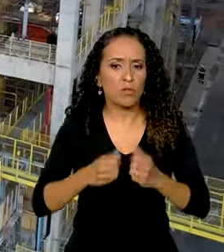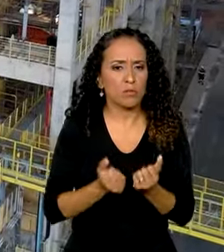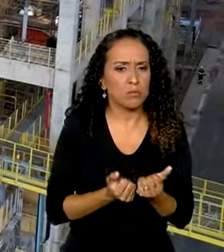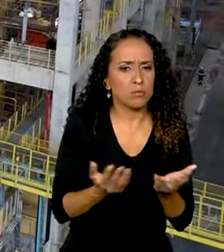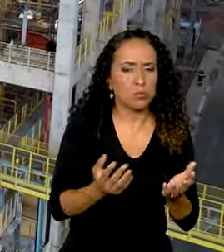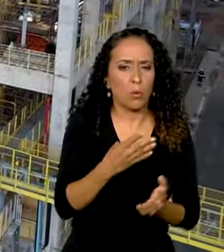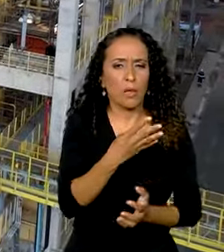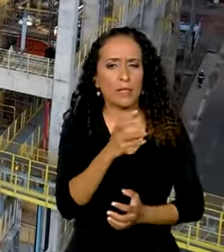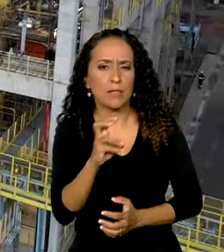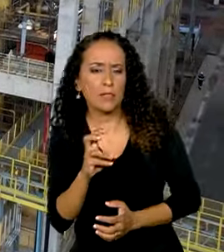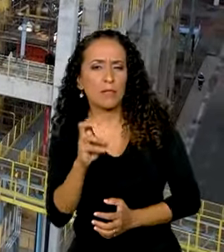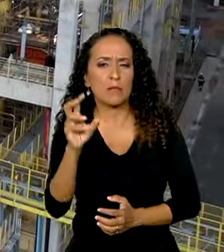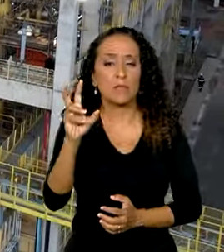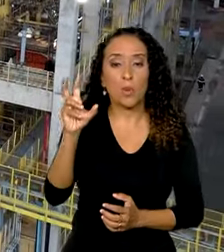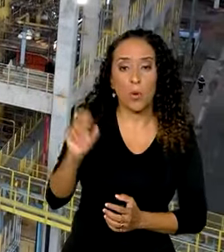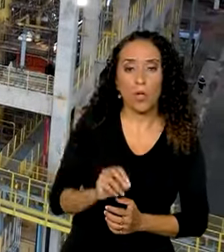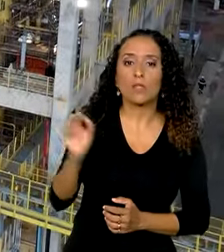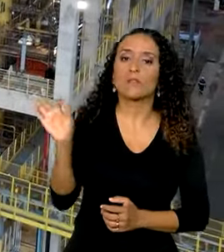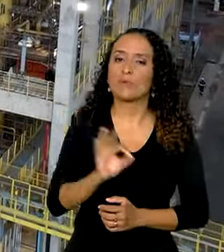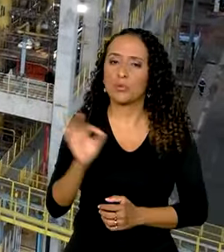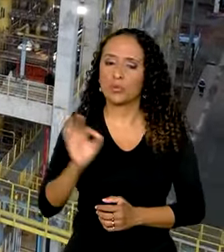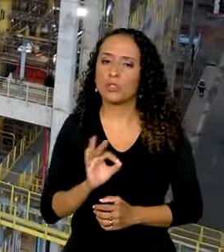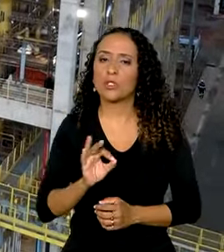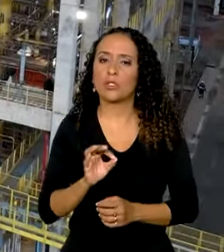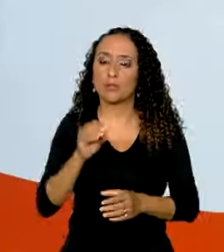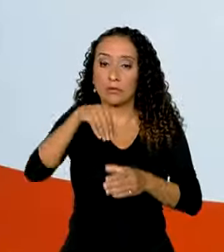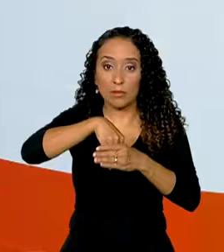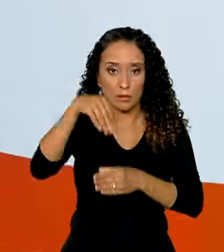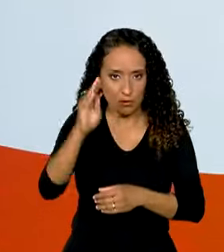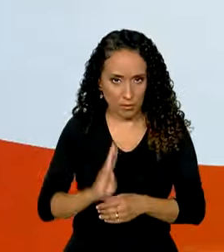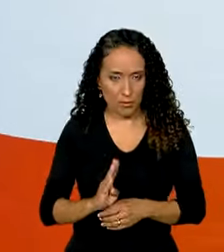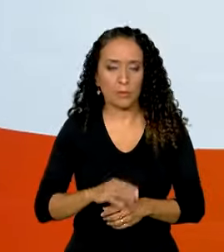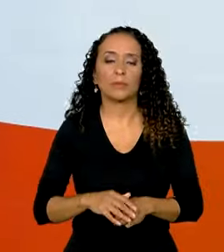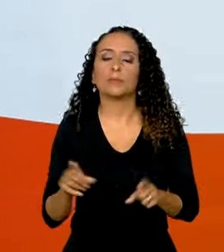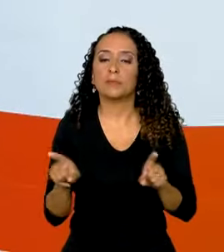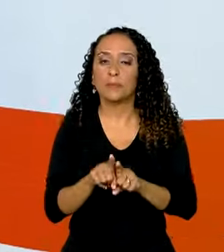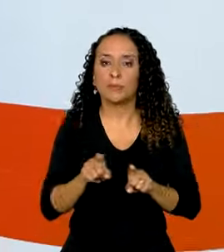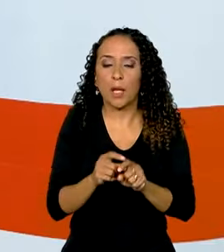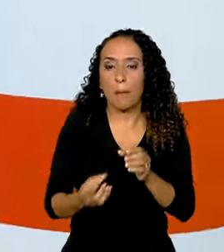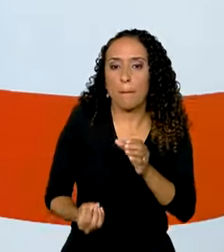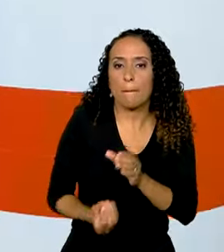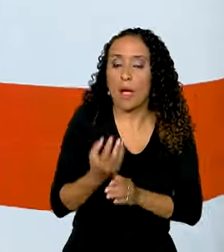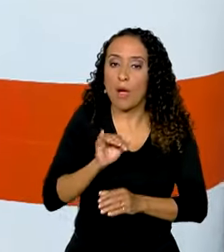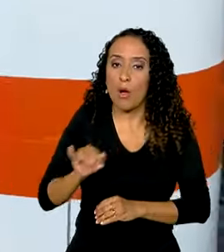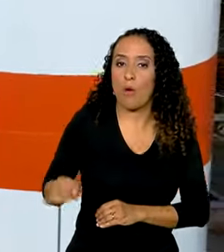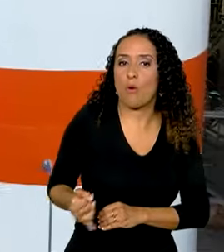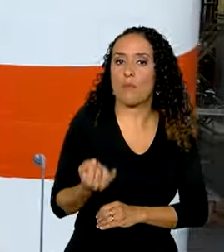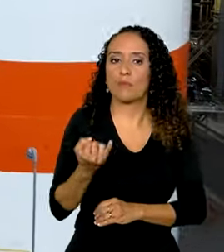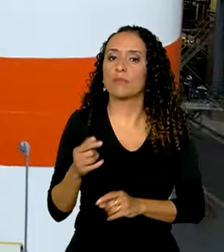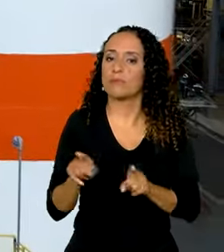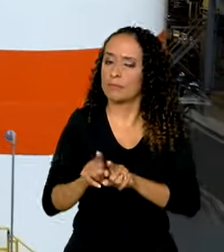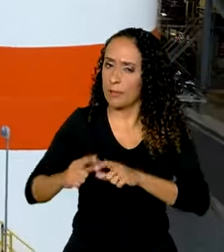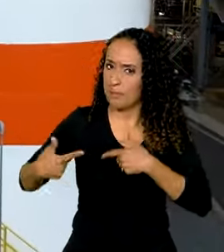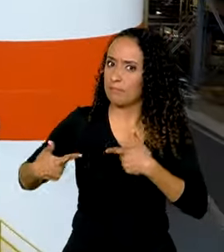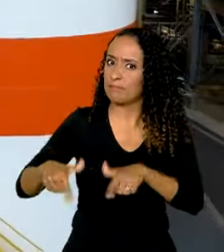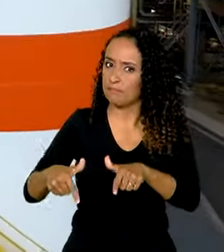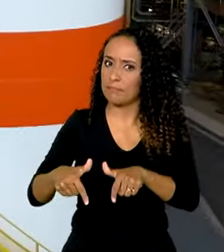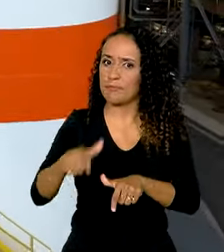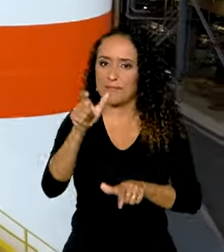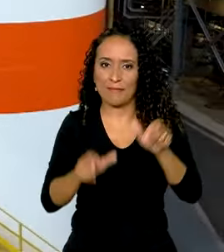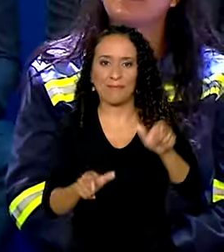entre 45% e 50% da demanda interna, além de gerar oportunidades e empregos para